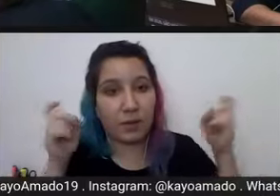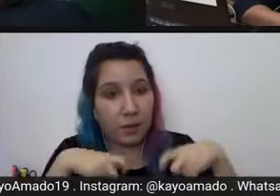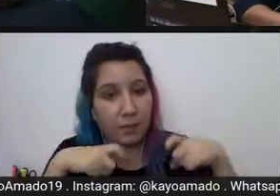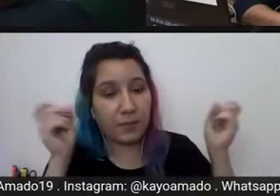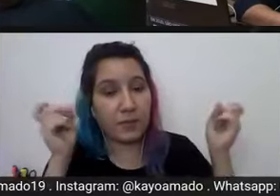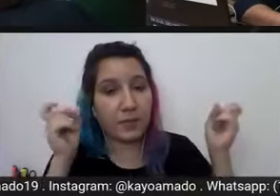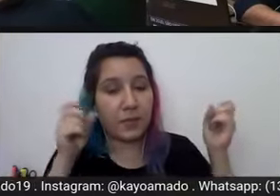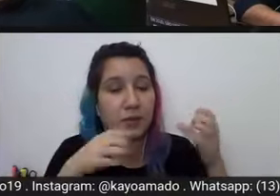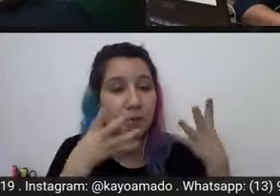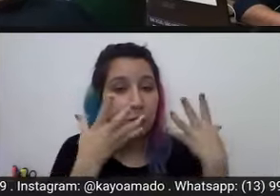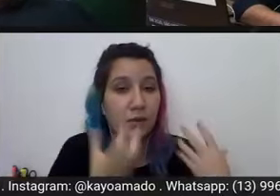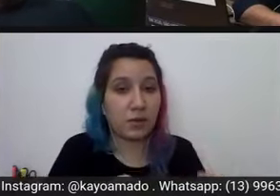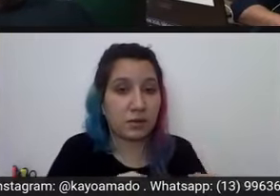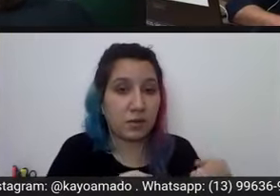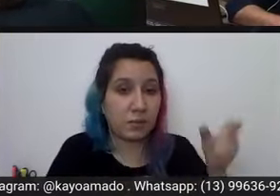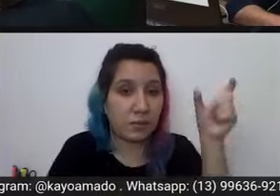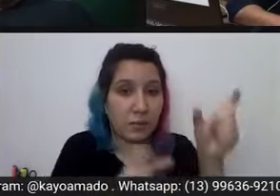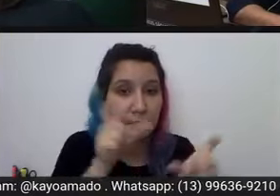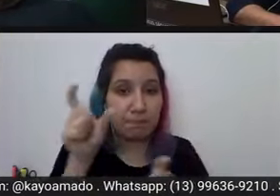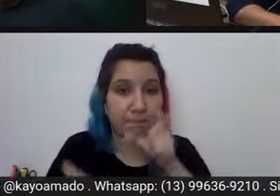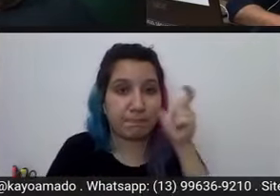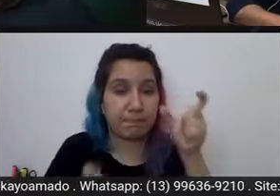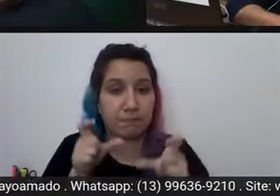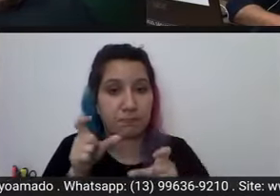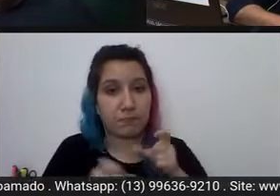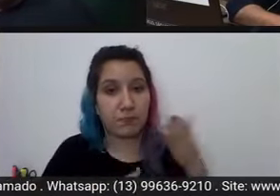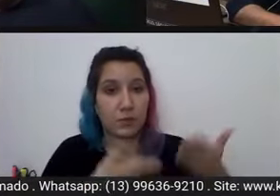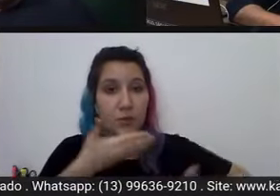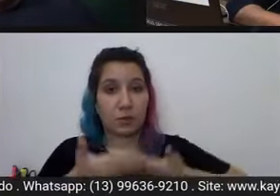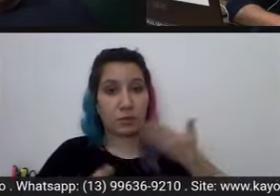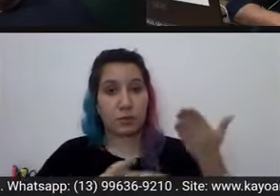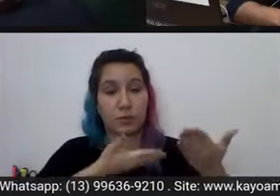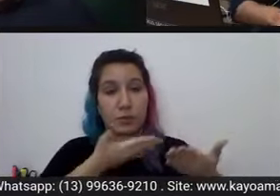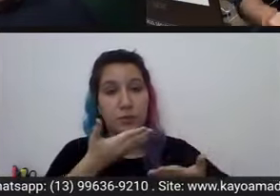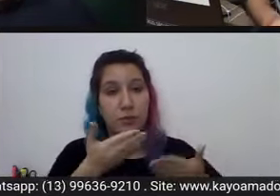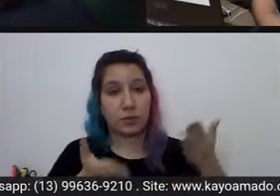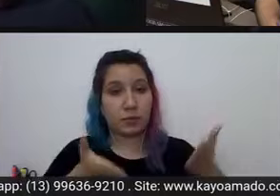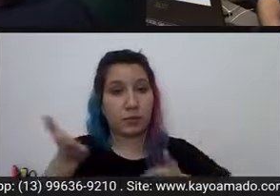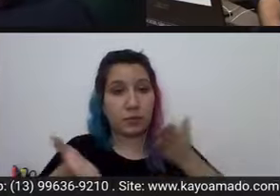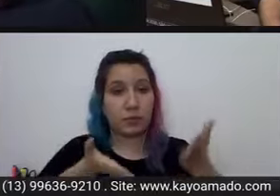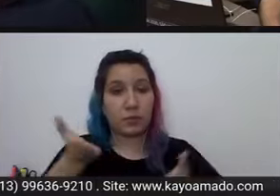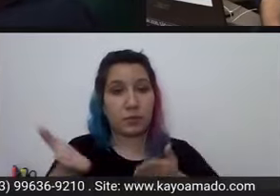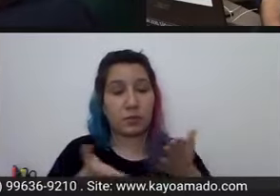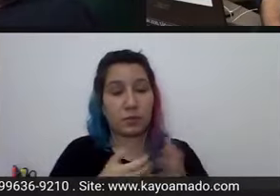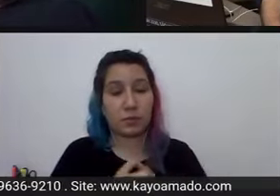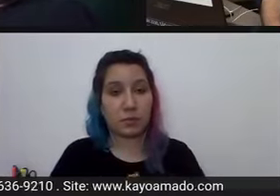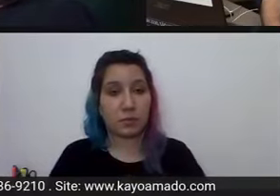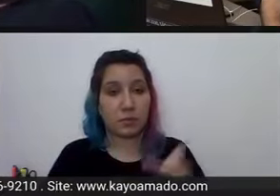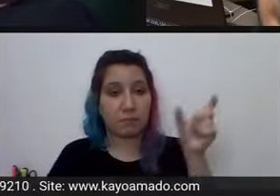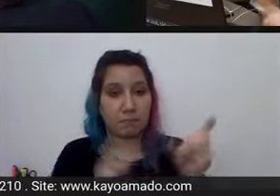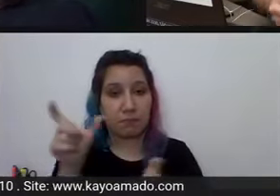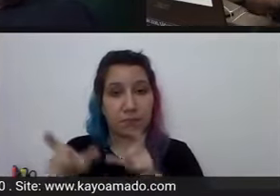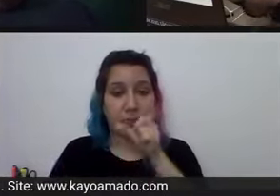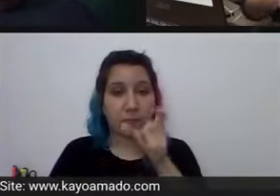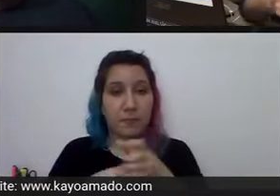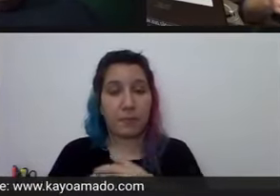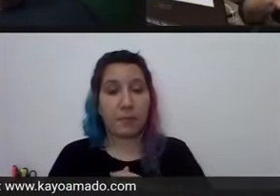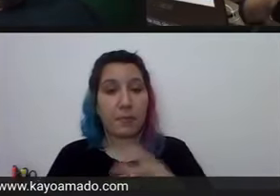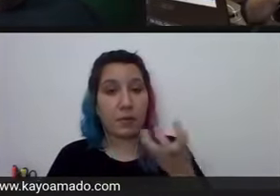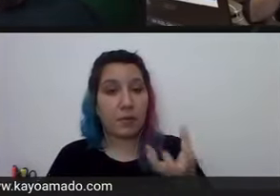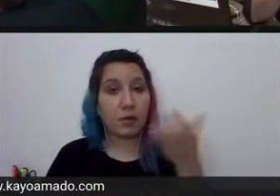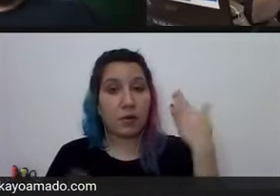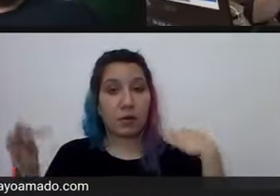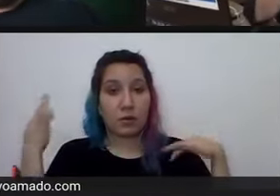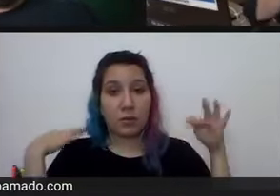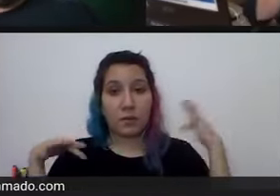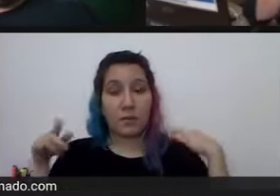BNT 9050, a questão de toda acessibilidade plena para as pessoas, né? Então, assim, as cidades querem turismo, mas não se